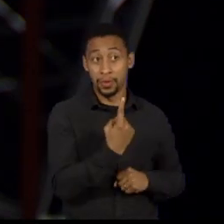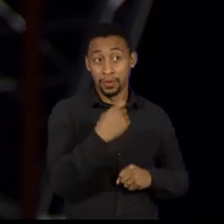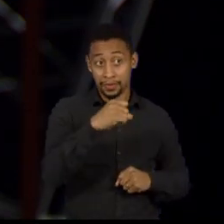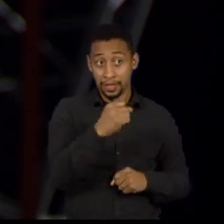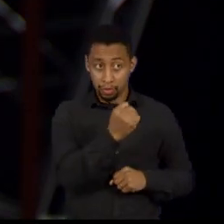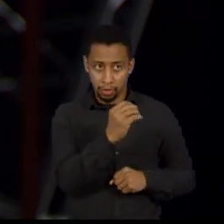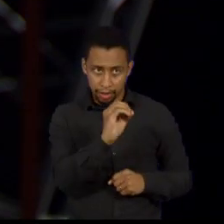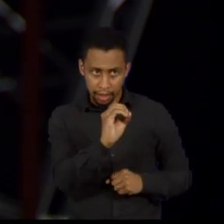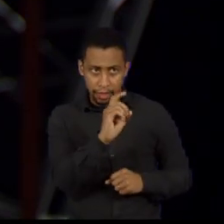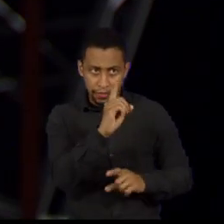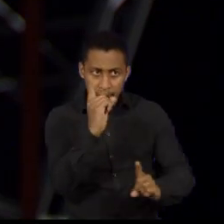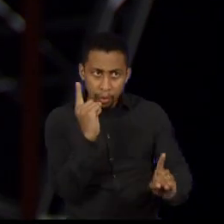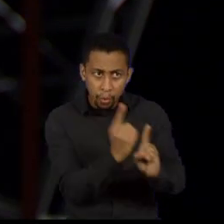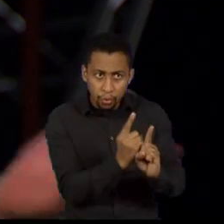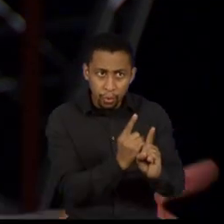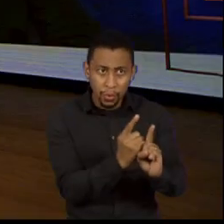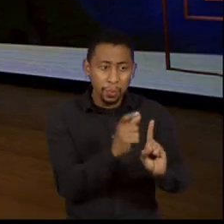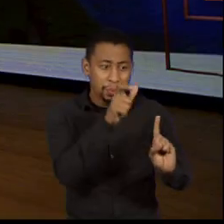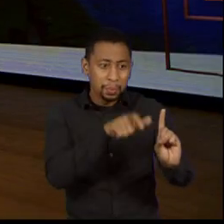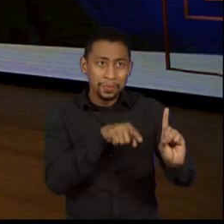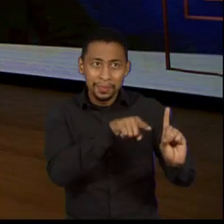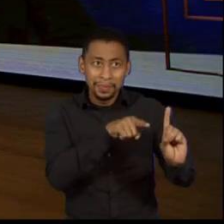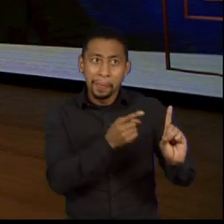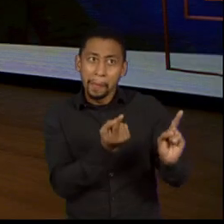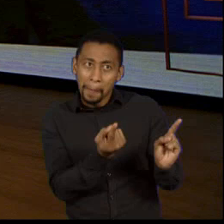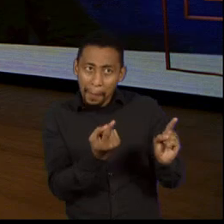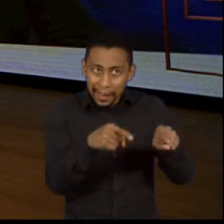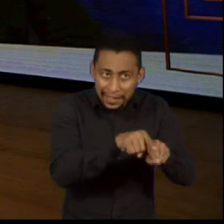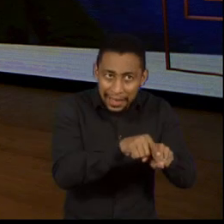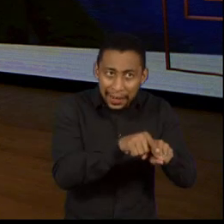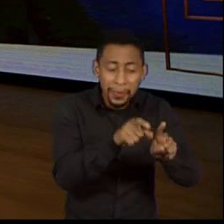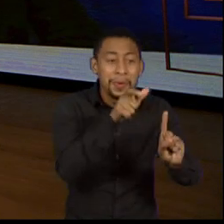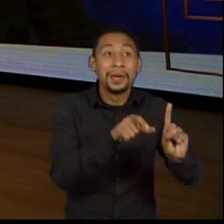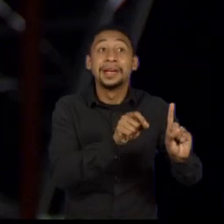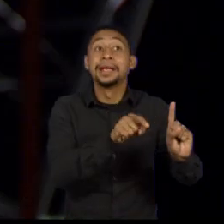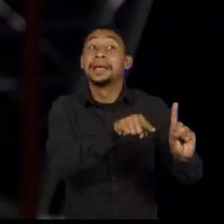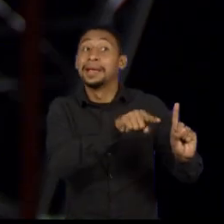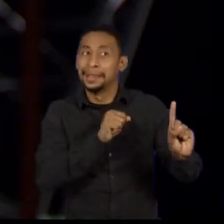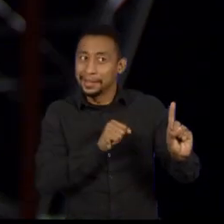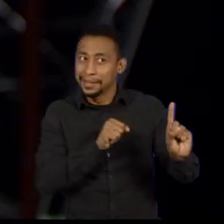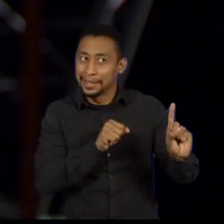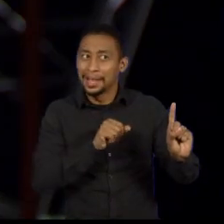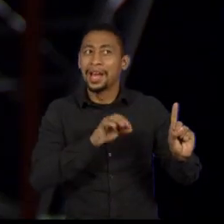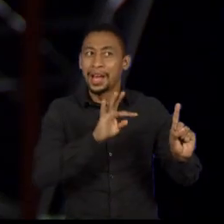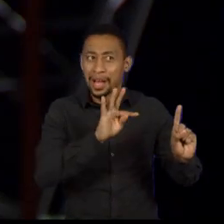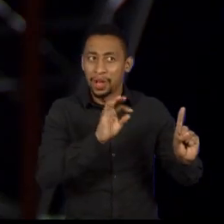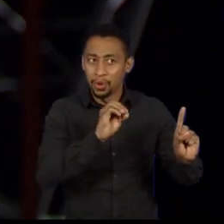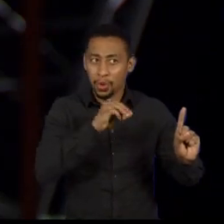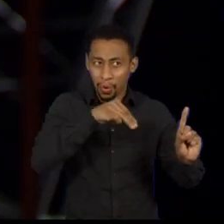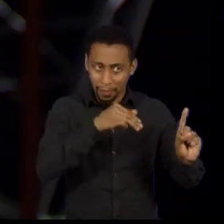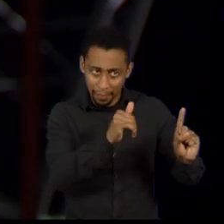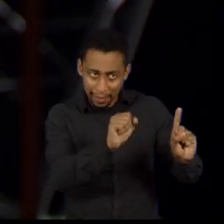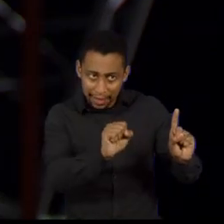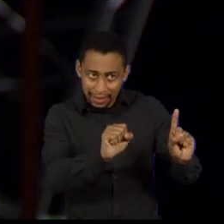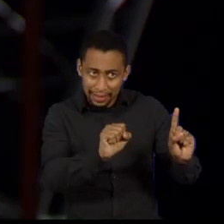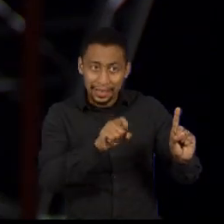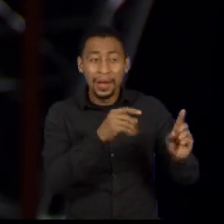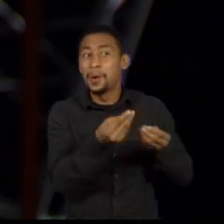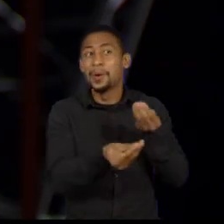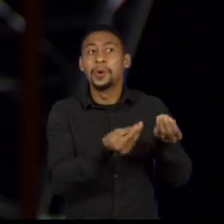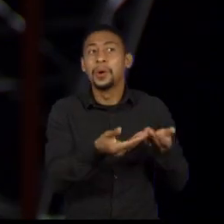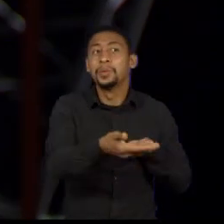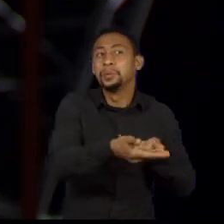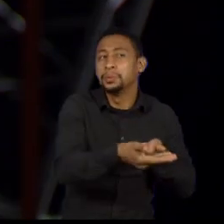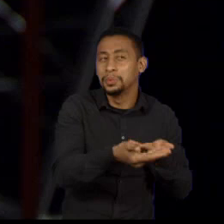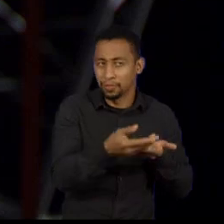encontrou aquele que talvez tenha sido seu maior parceiro, não sei, você vai dizer, Gerald Thomas. Como é que aconteceu